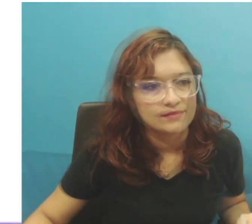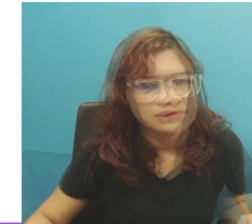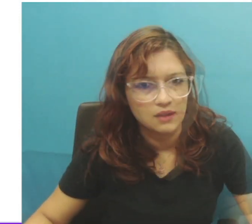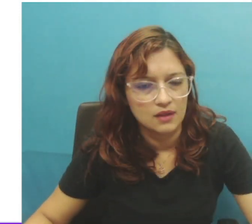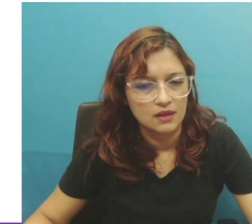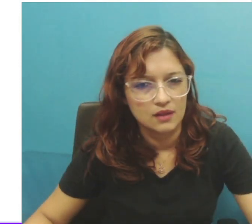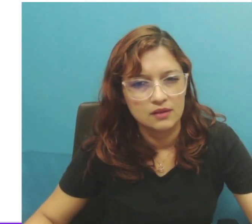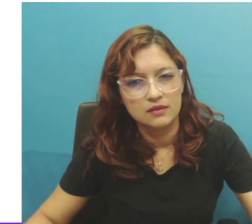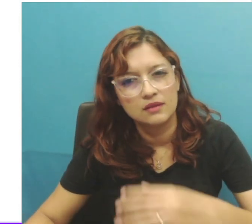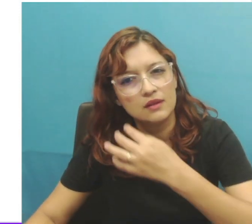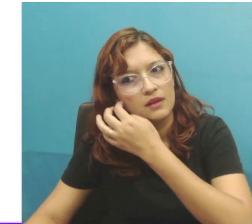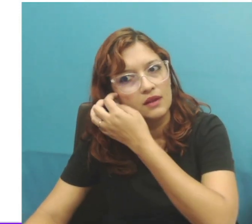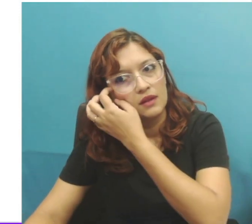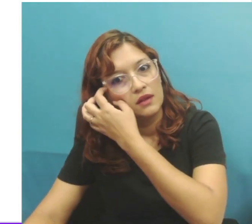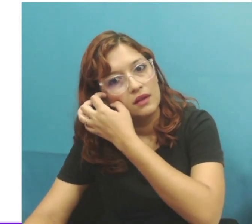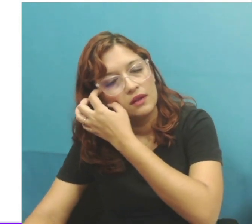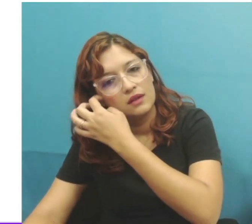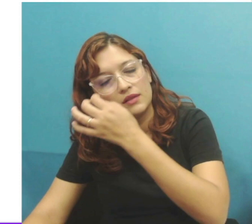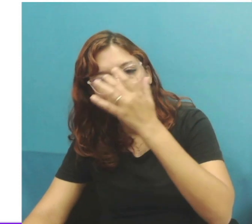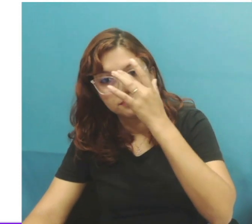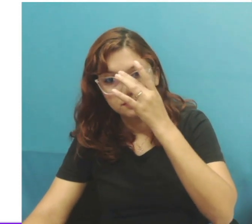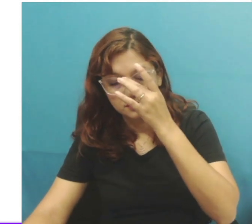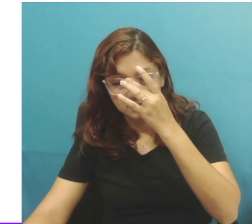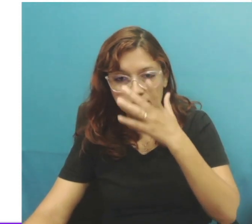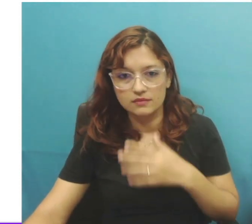Veja a frase.